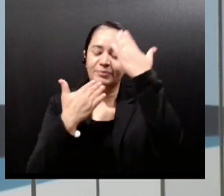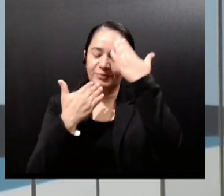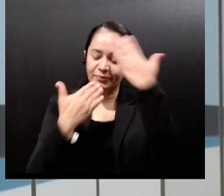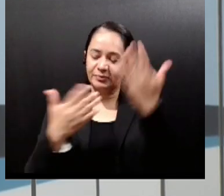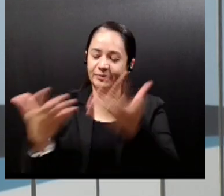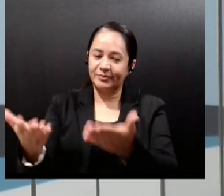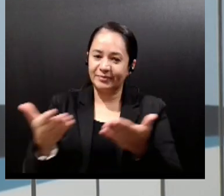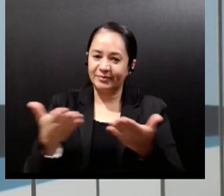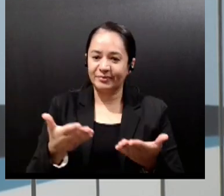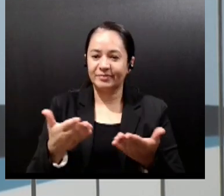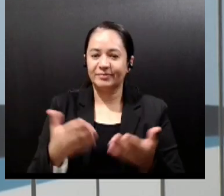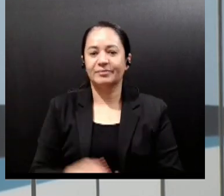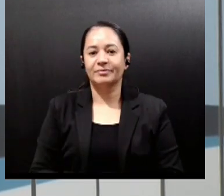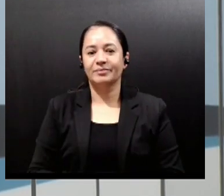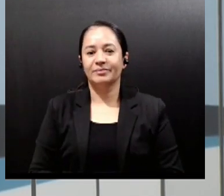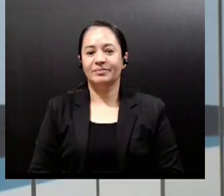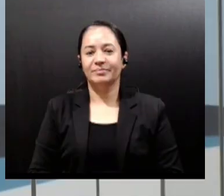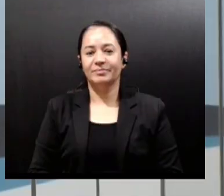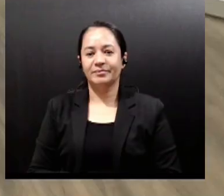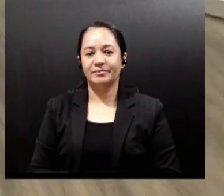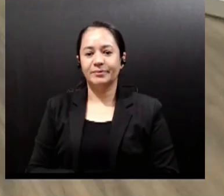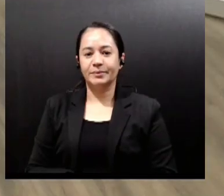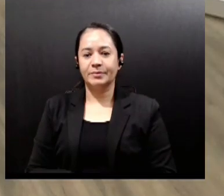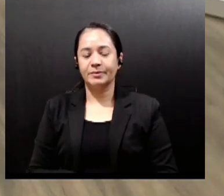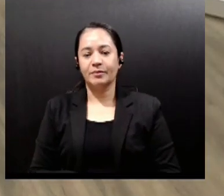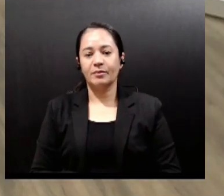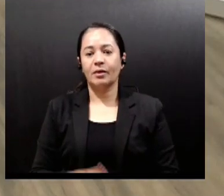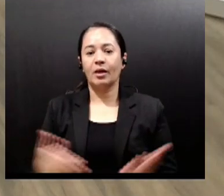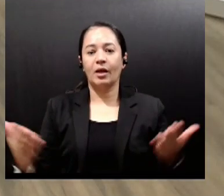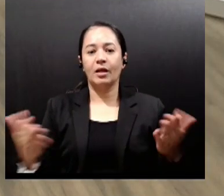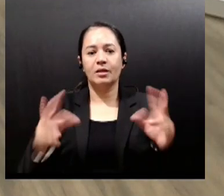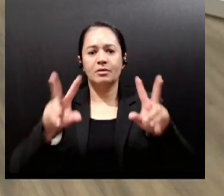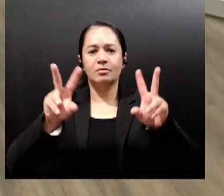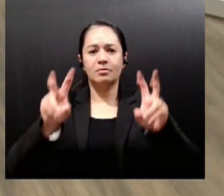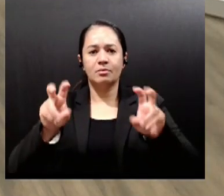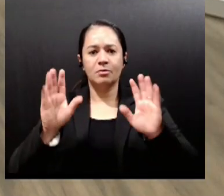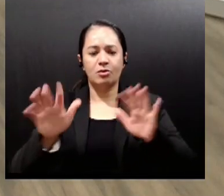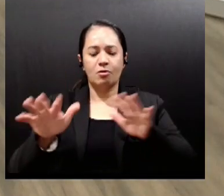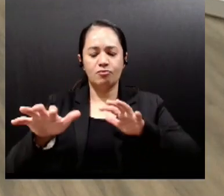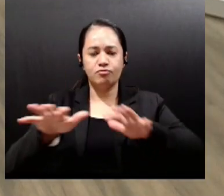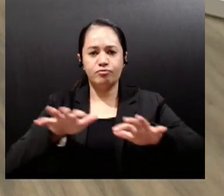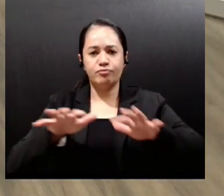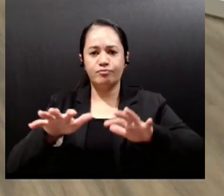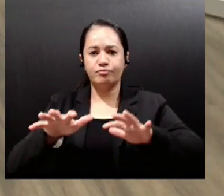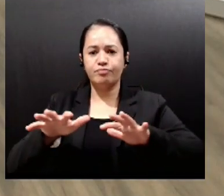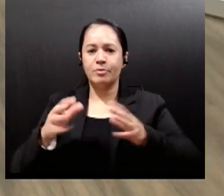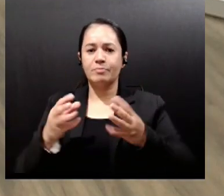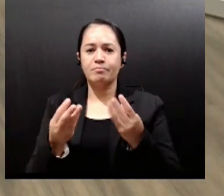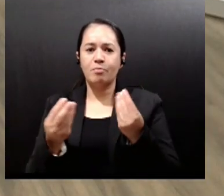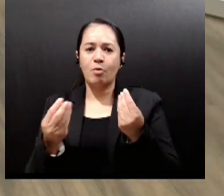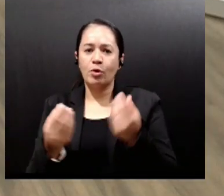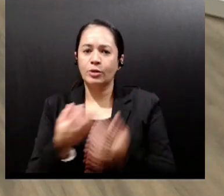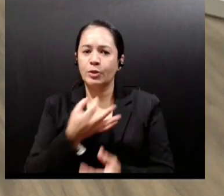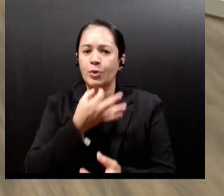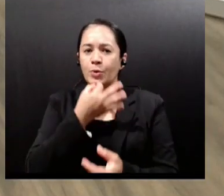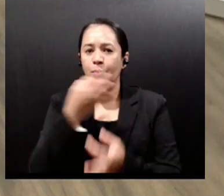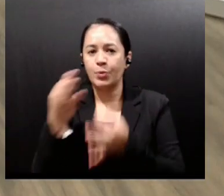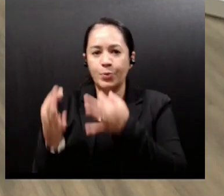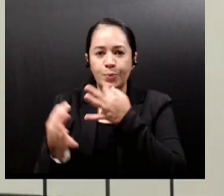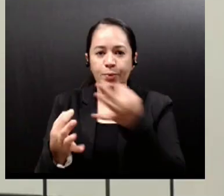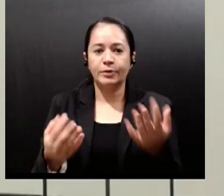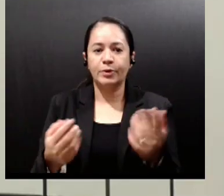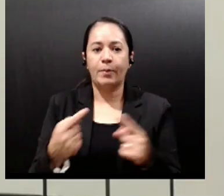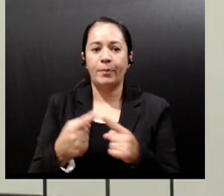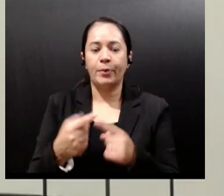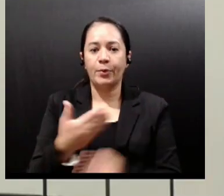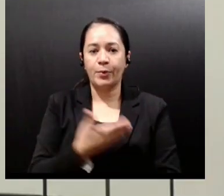foi muito bom. Luiz, esse tema já movimentou muitas opiniões, né? O governador Tarcísio de